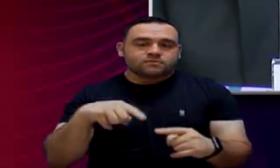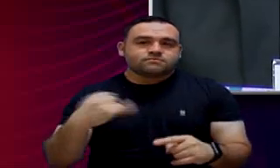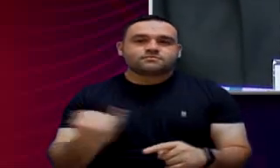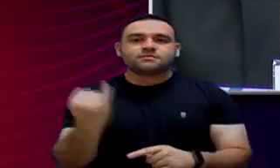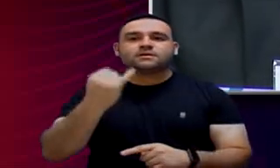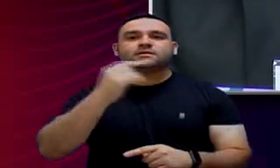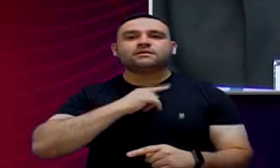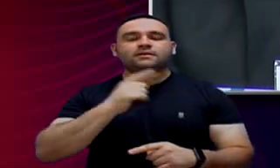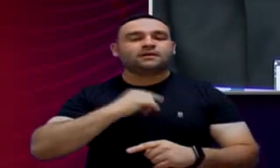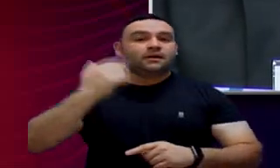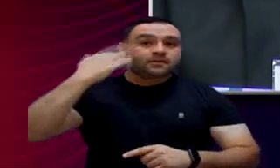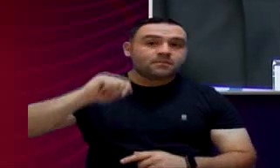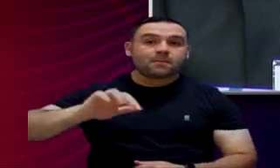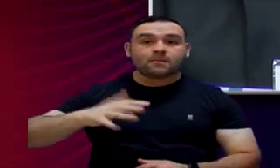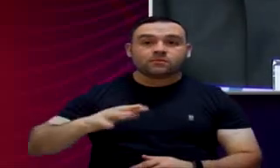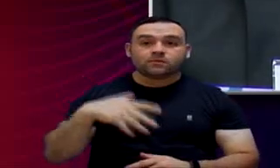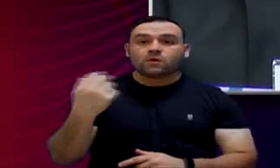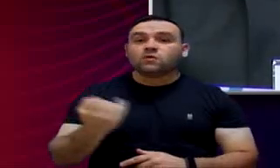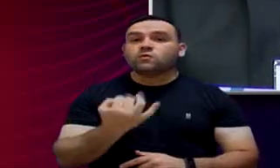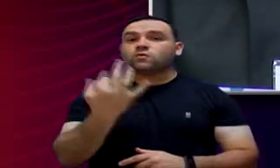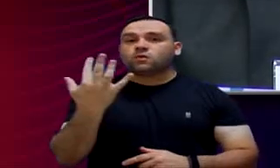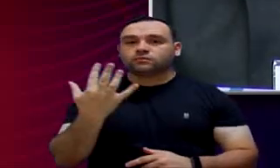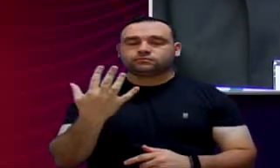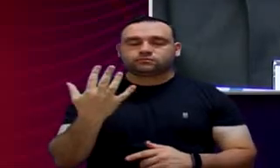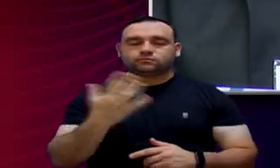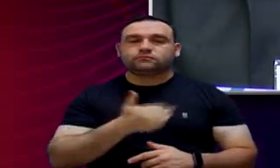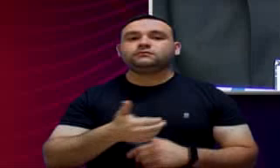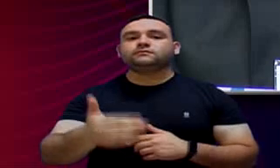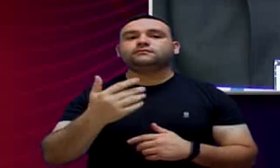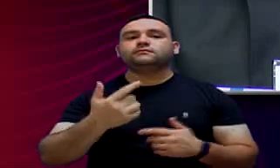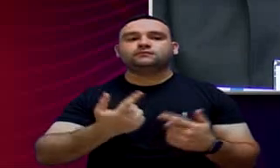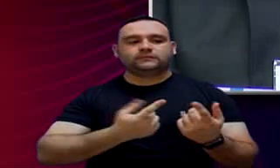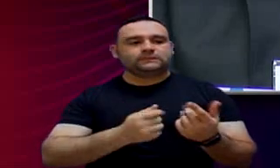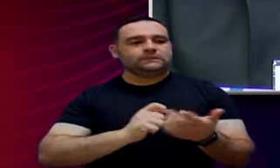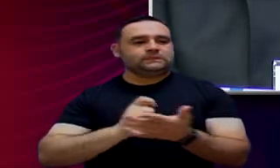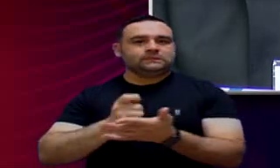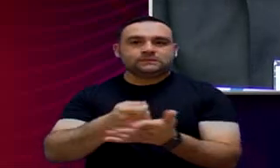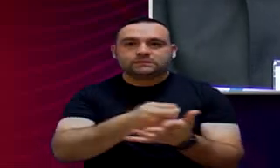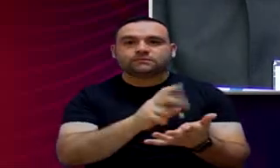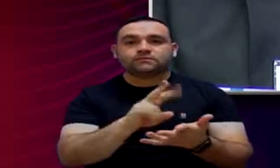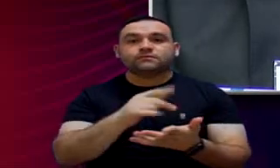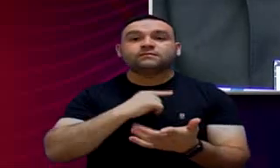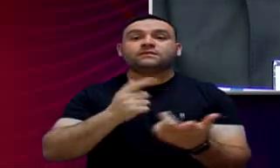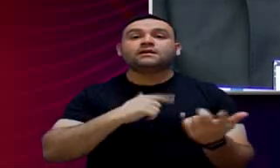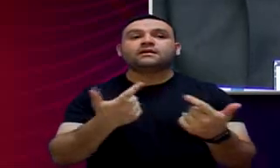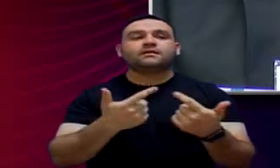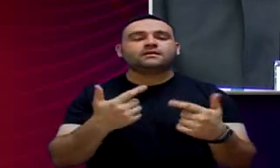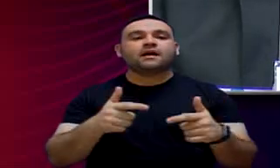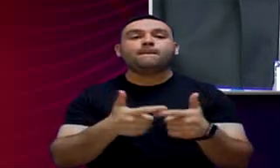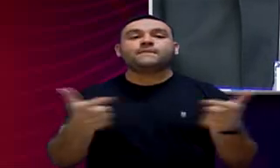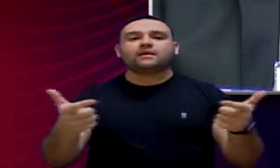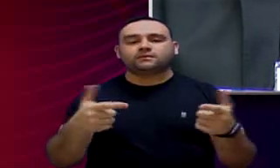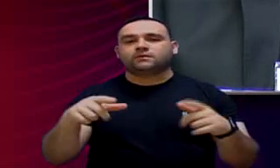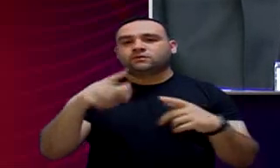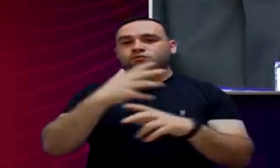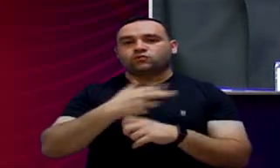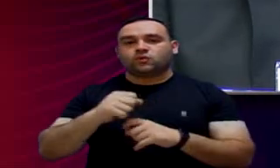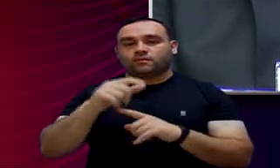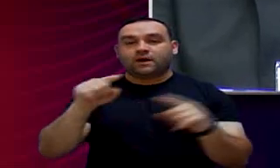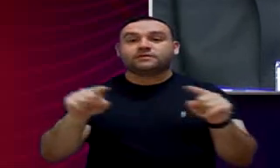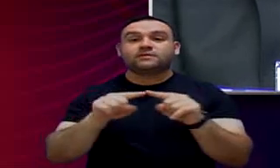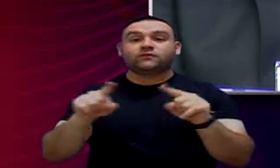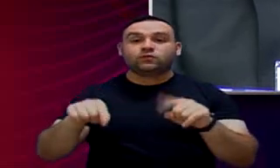uma projeção do quanto que é para gastar né quais seriam aí a ampliação do número de